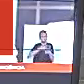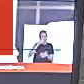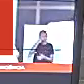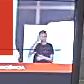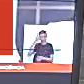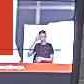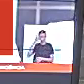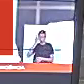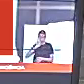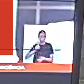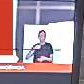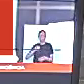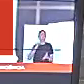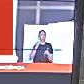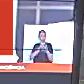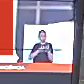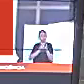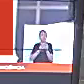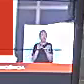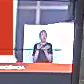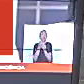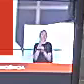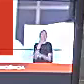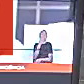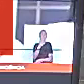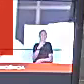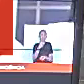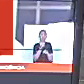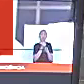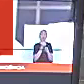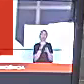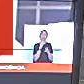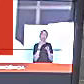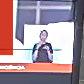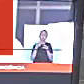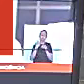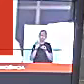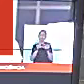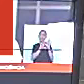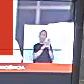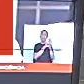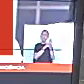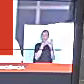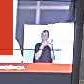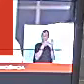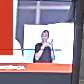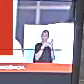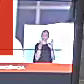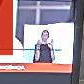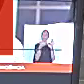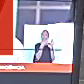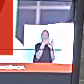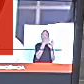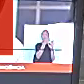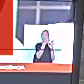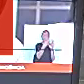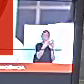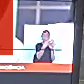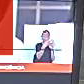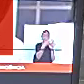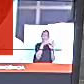aqui. Estão dizendo que a lei de 2014, esta lei é de 2014, mas a luta da pessoa com deficiência em Minas Gerais e no